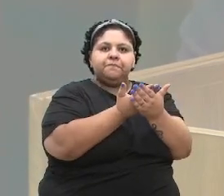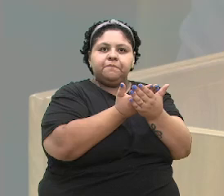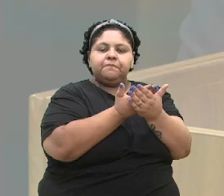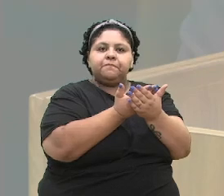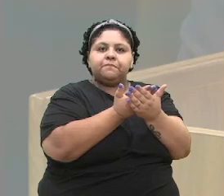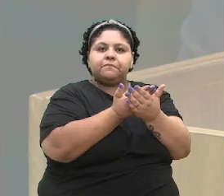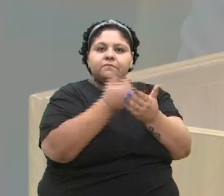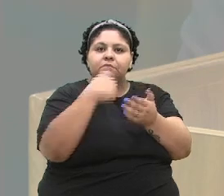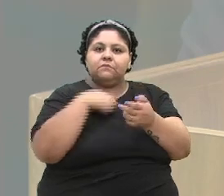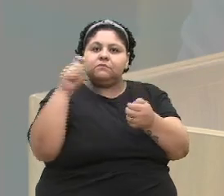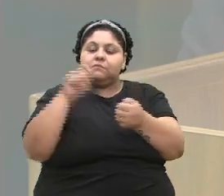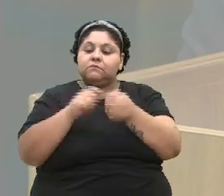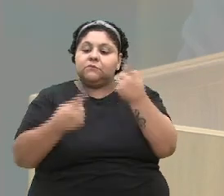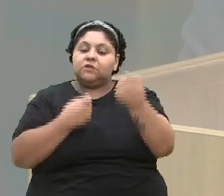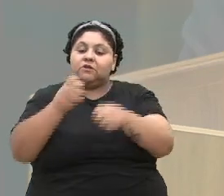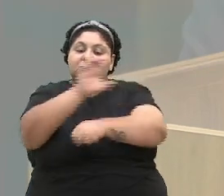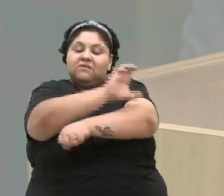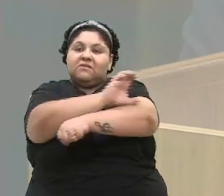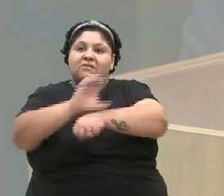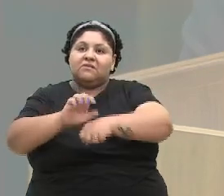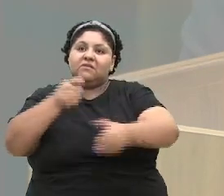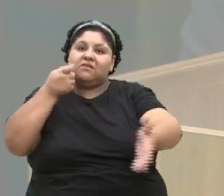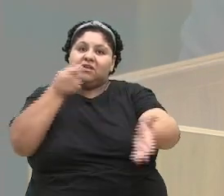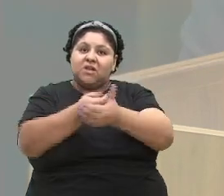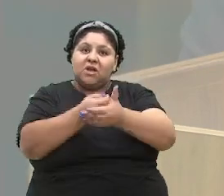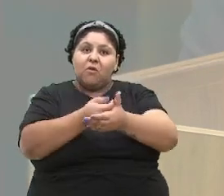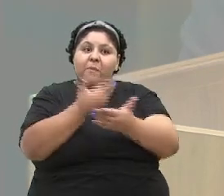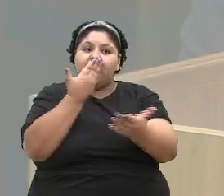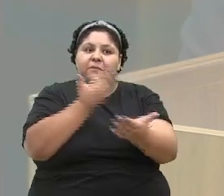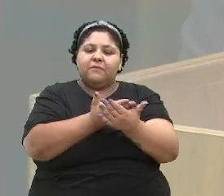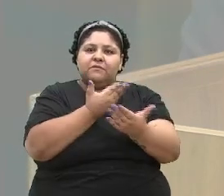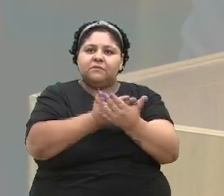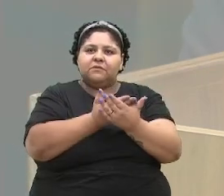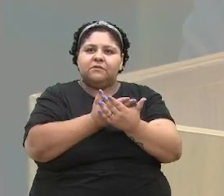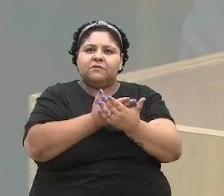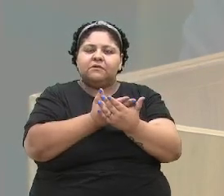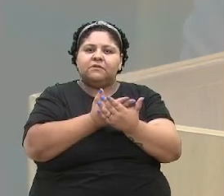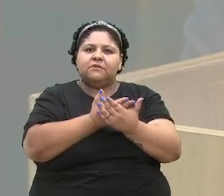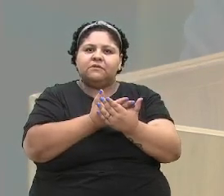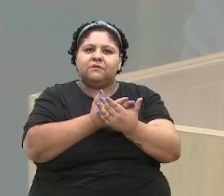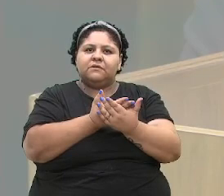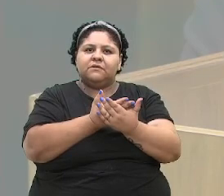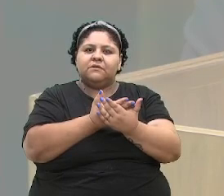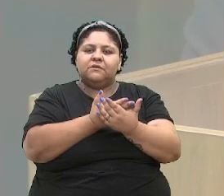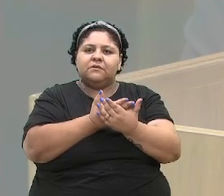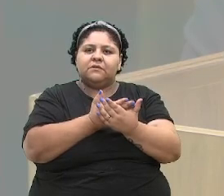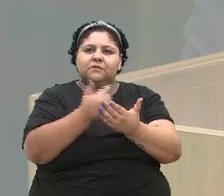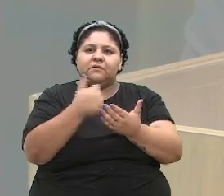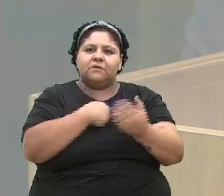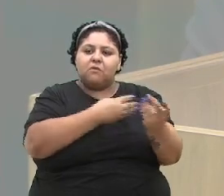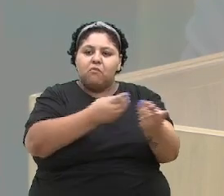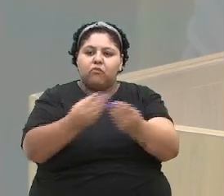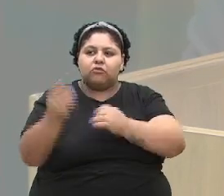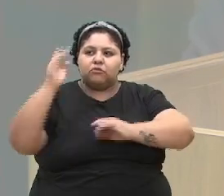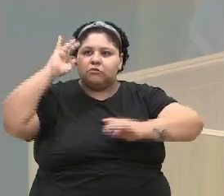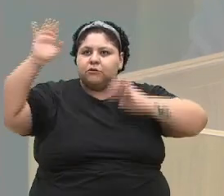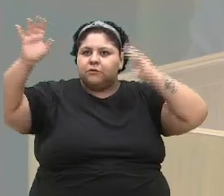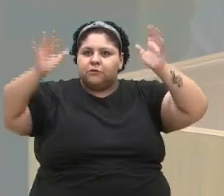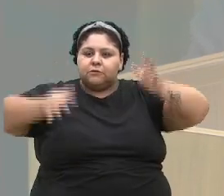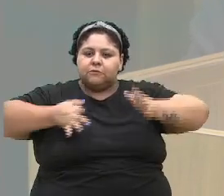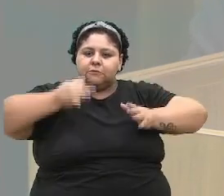Vou fazer alguns cursos, pagar meus estudos. Sou bastante sonhadora. No